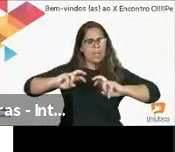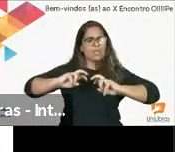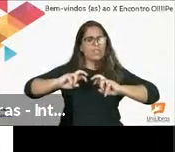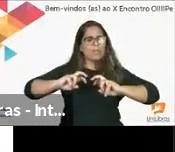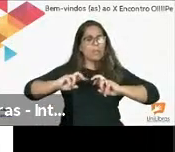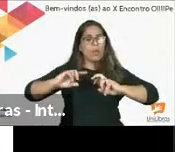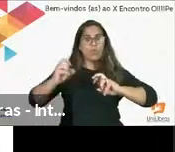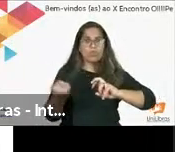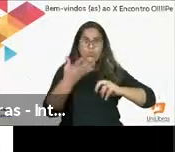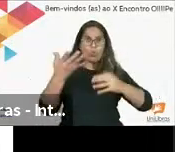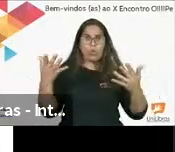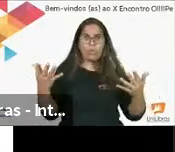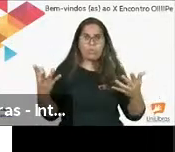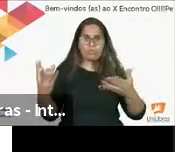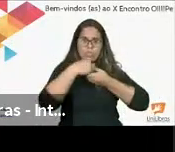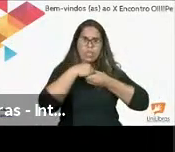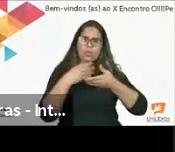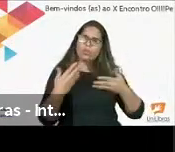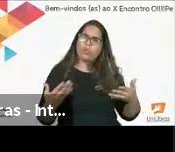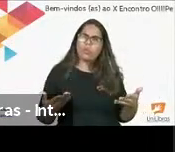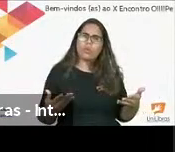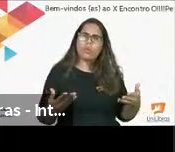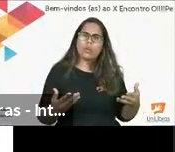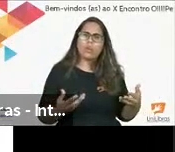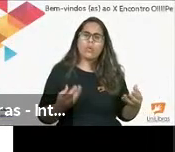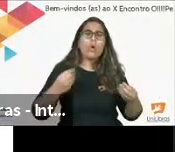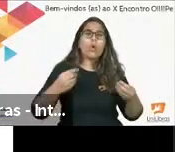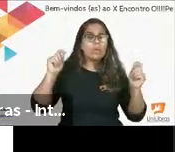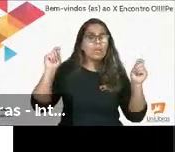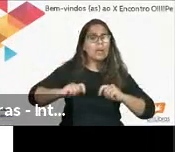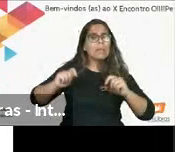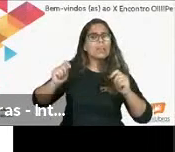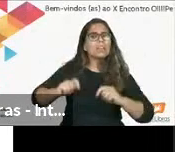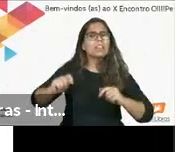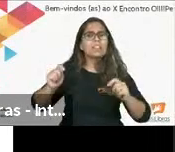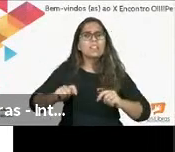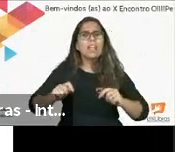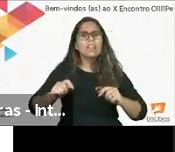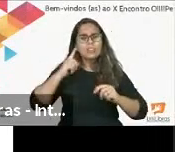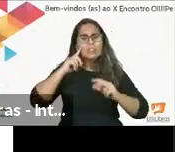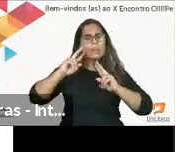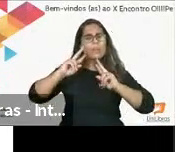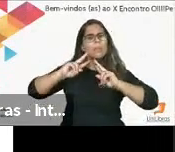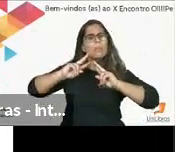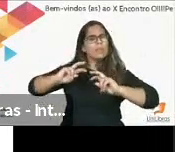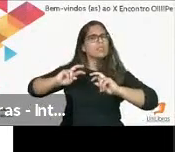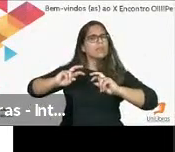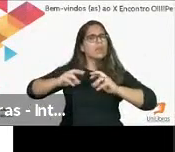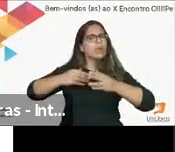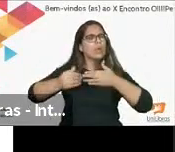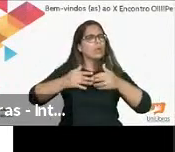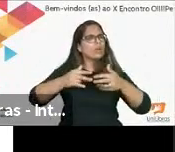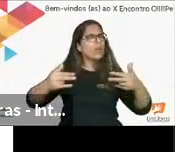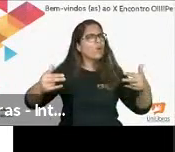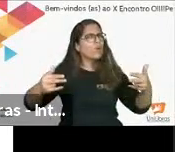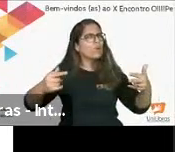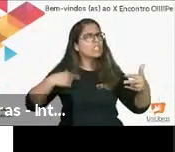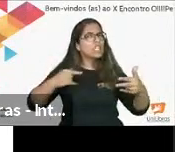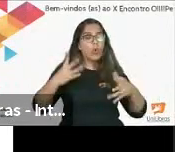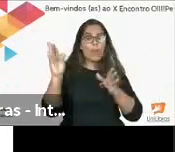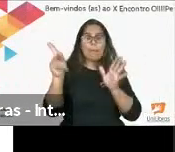desconhecido? Como é que ele teria a capacidade de reconhecer qualquer coisa que não pertence a